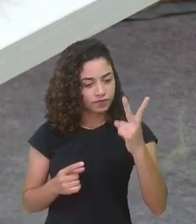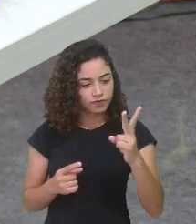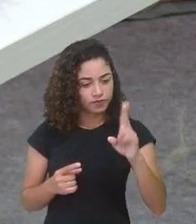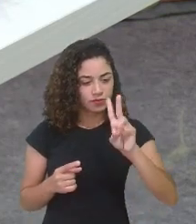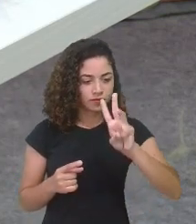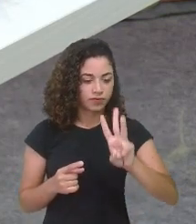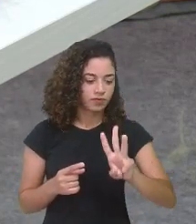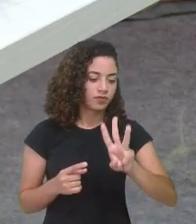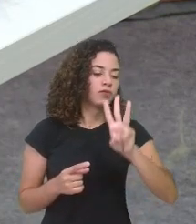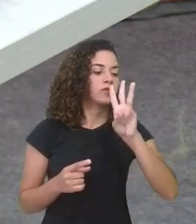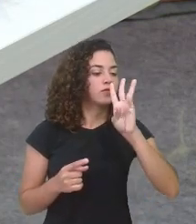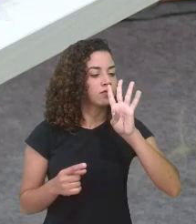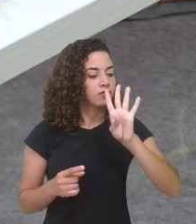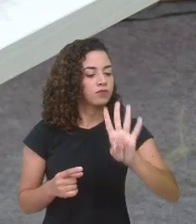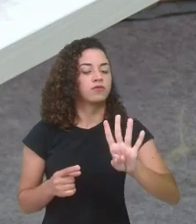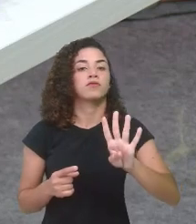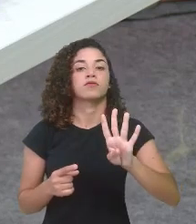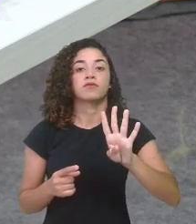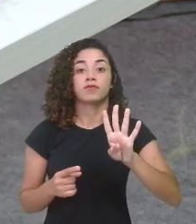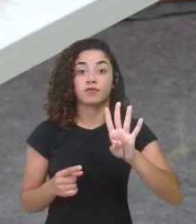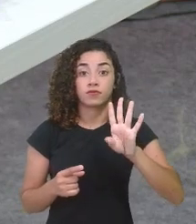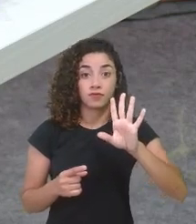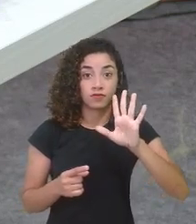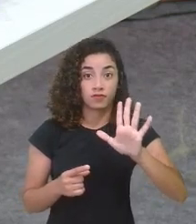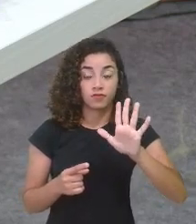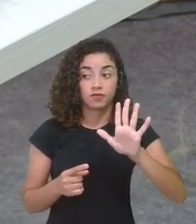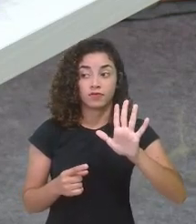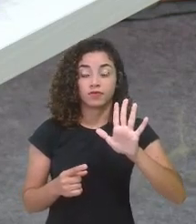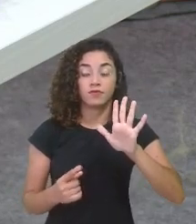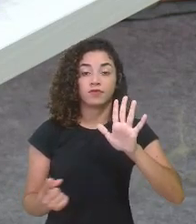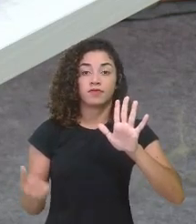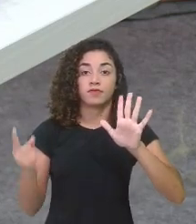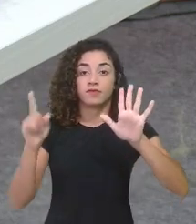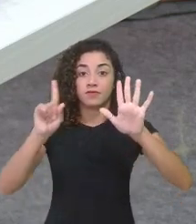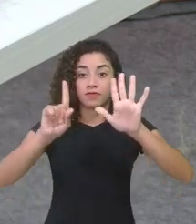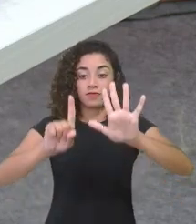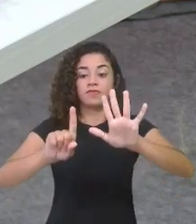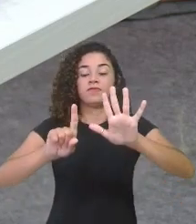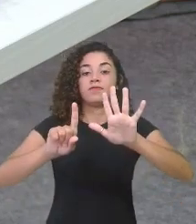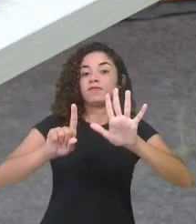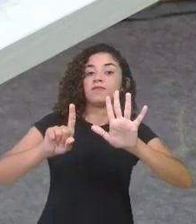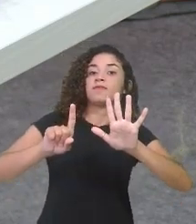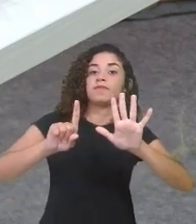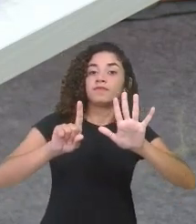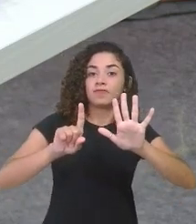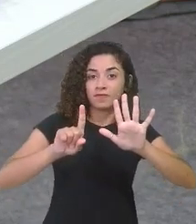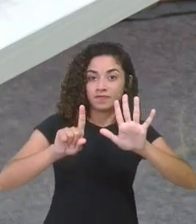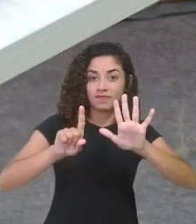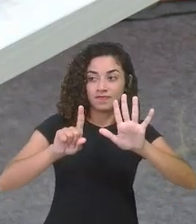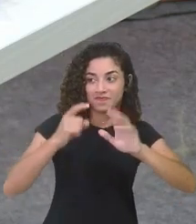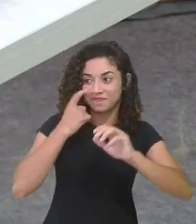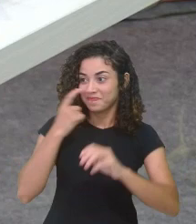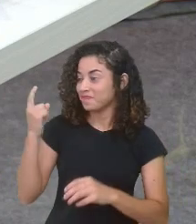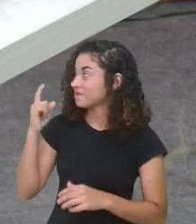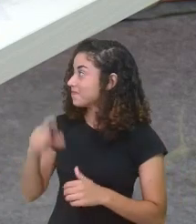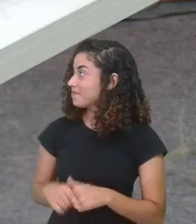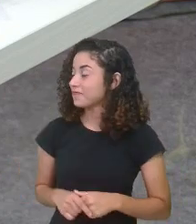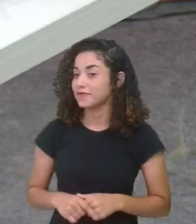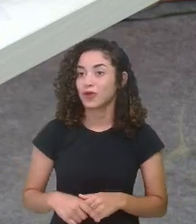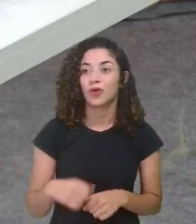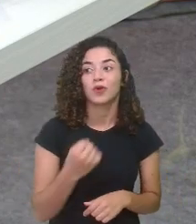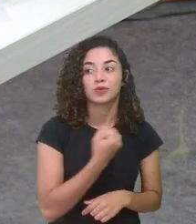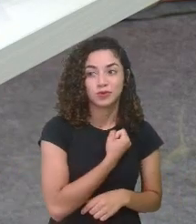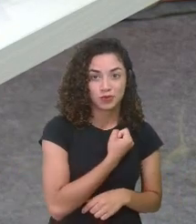2, 3, 4, 5, 6. Então, aqui, ó, numeral